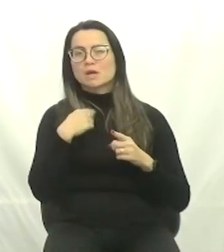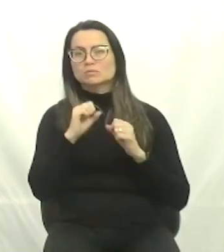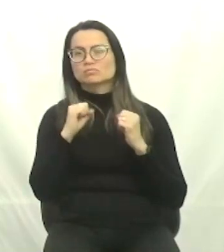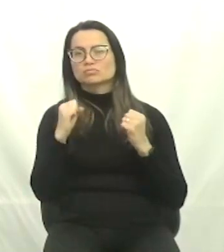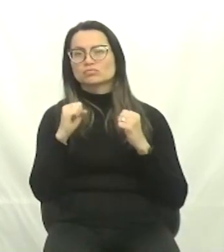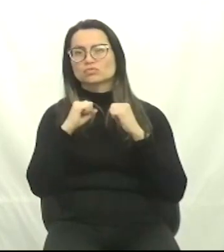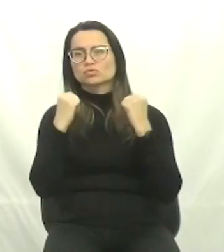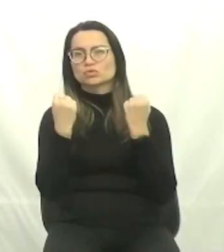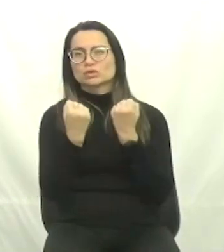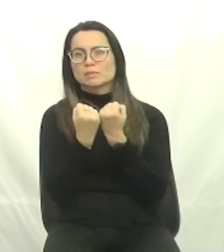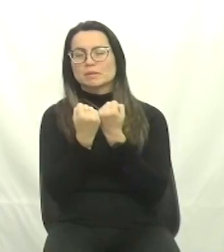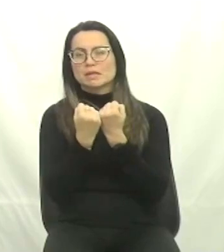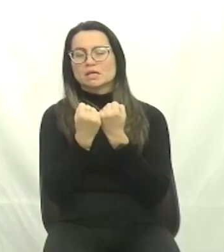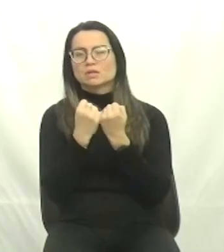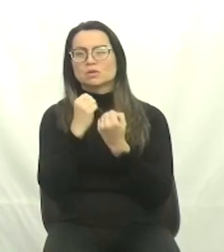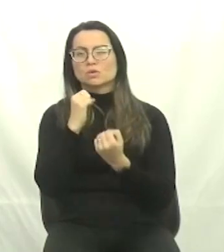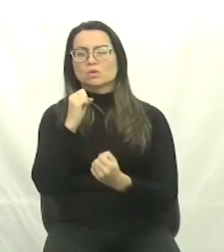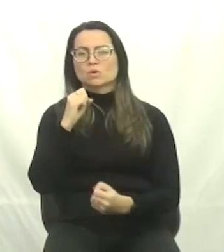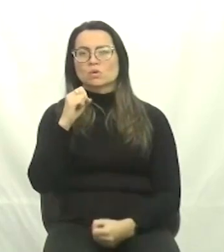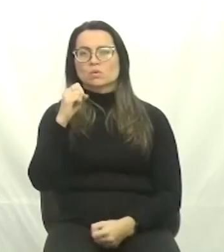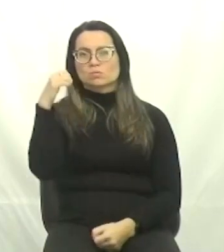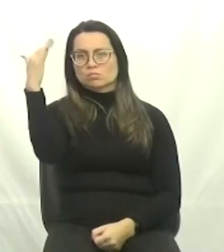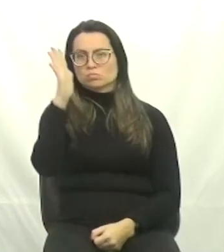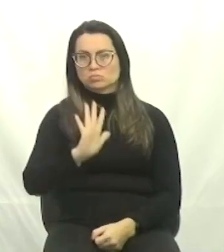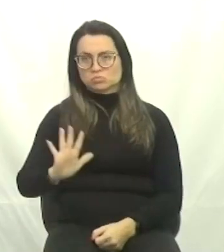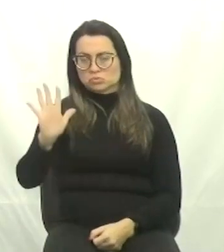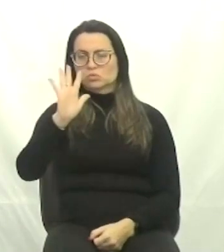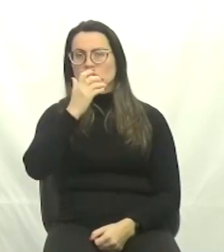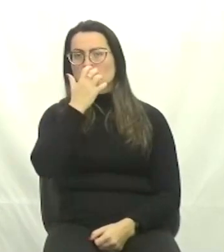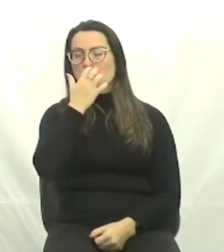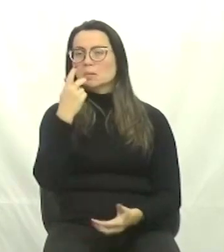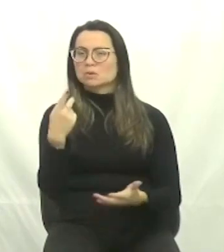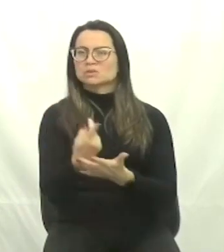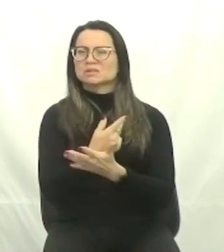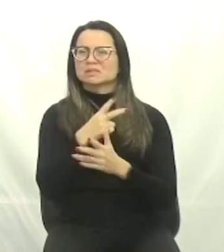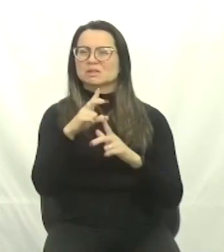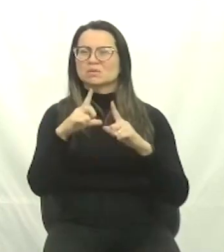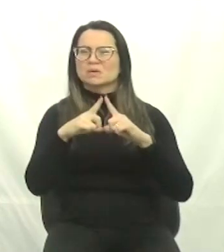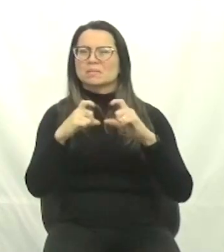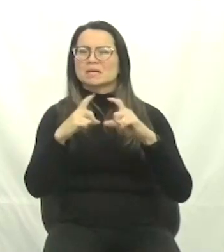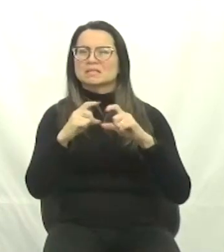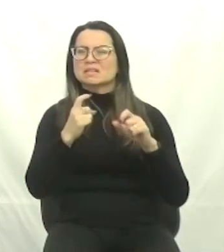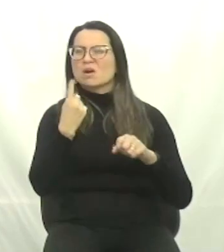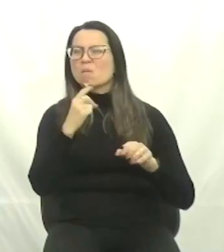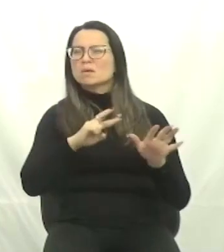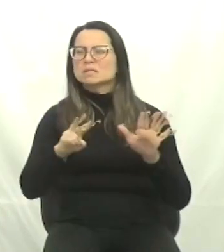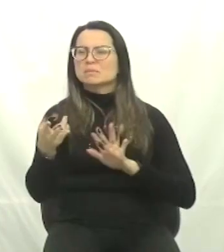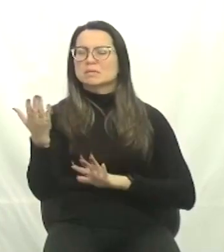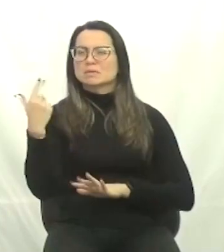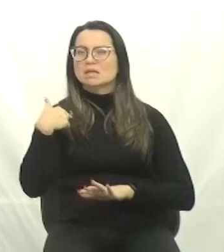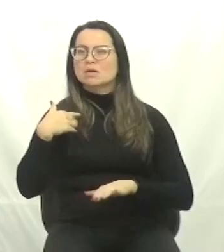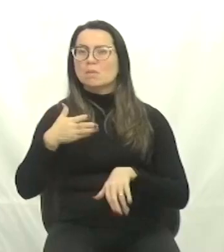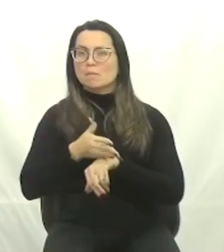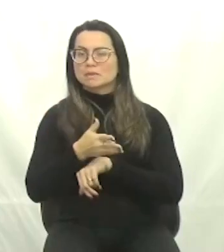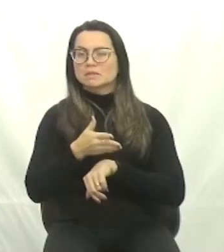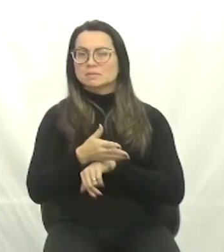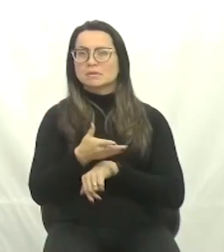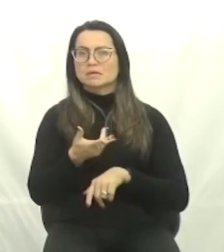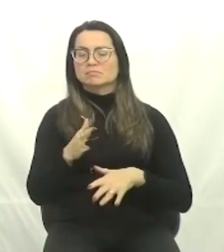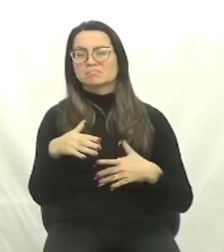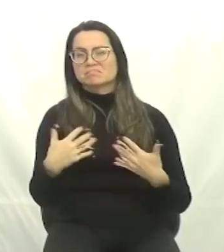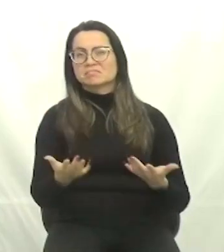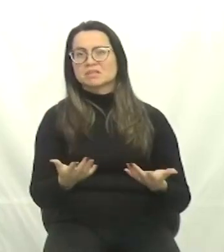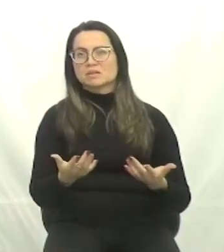Nacional de Gestores e Gestoras de Juventude, que aconteceu em Brasília há uma semana atrás, eu estive participando,